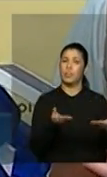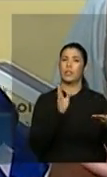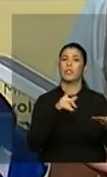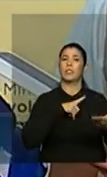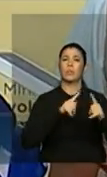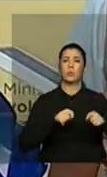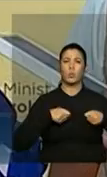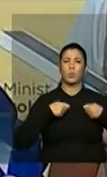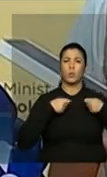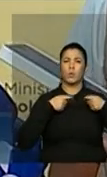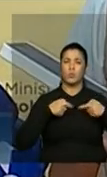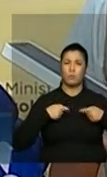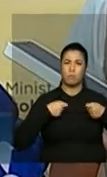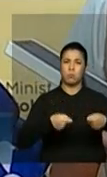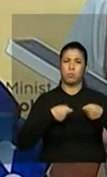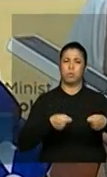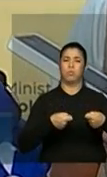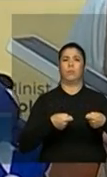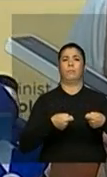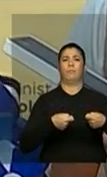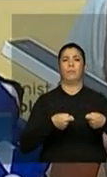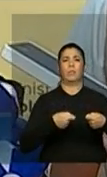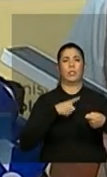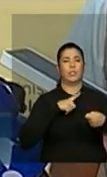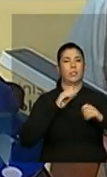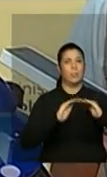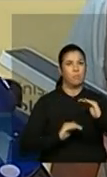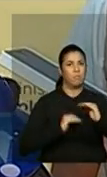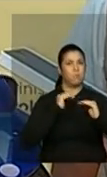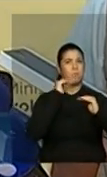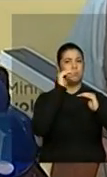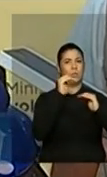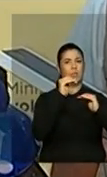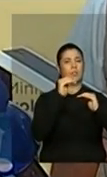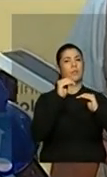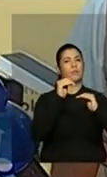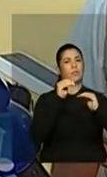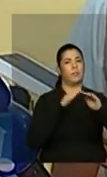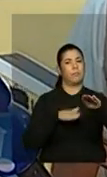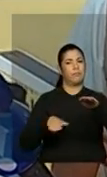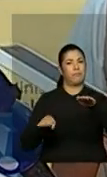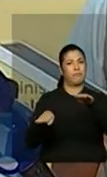um desafio grande, né? Nós estamos superando as desigualdades no Brasil,